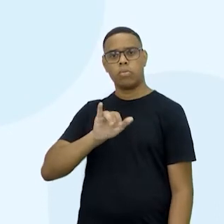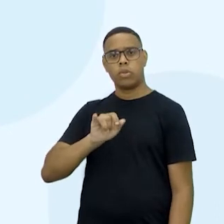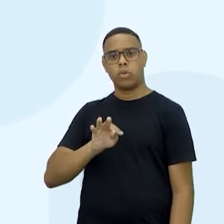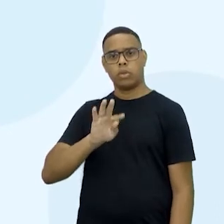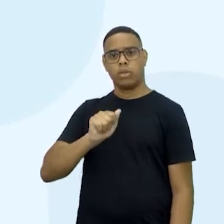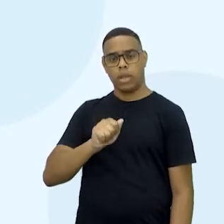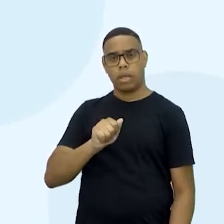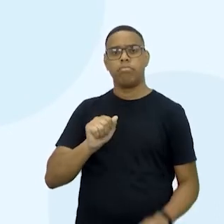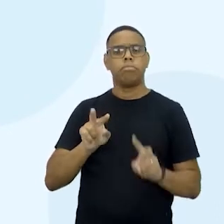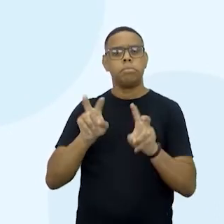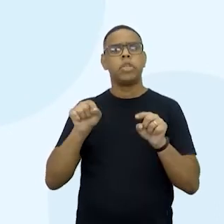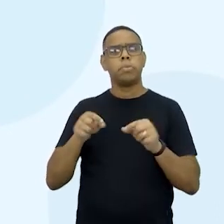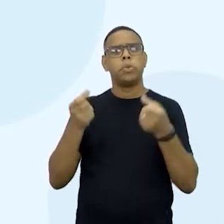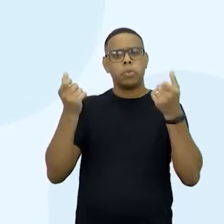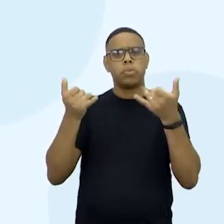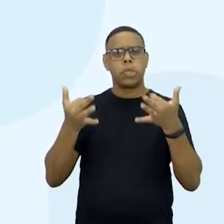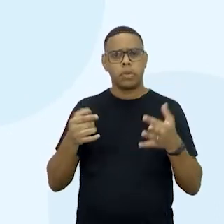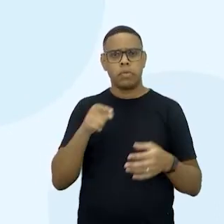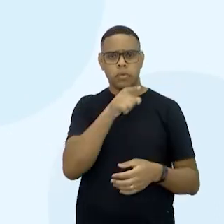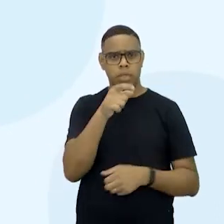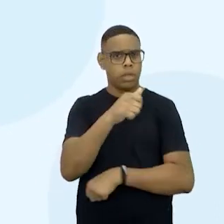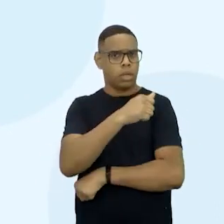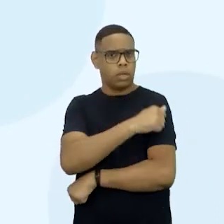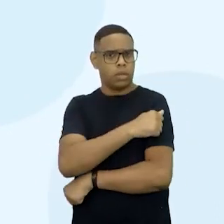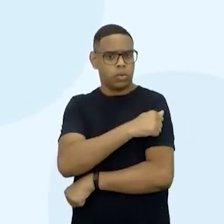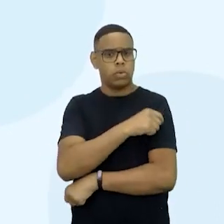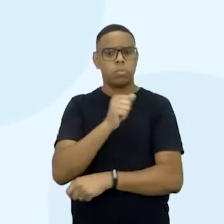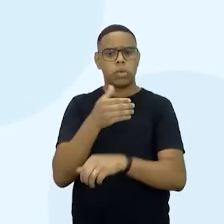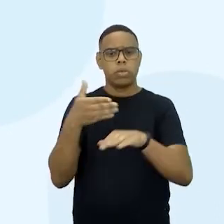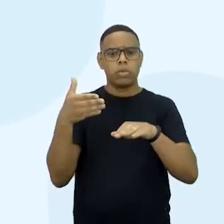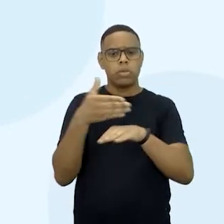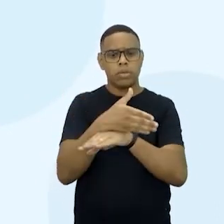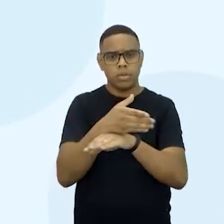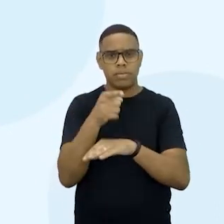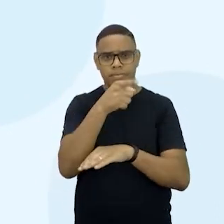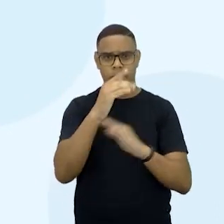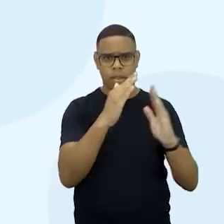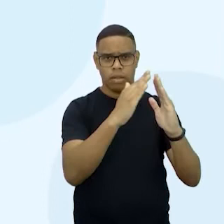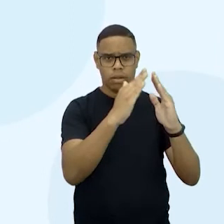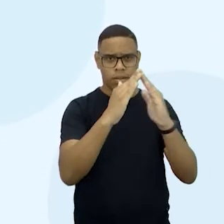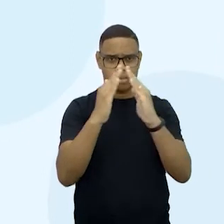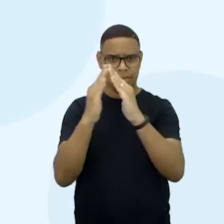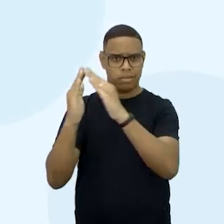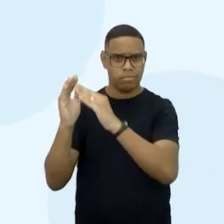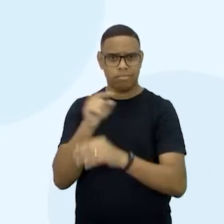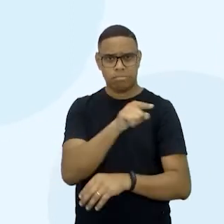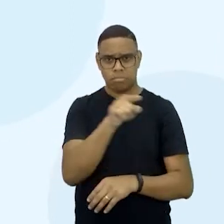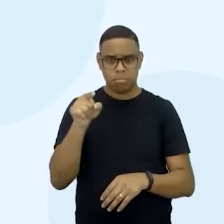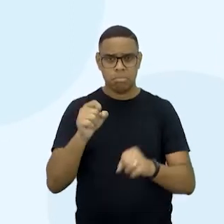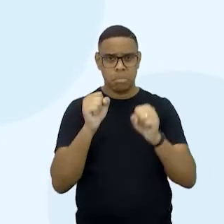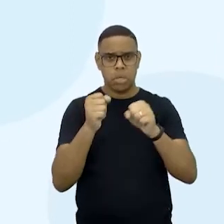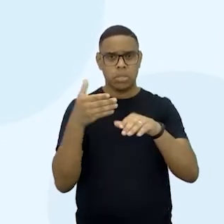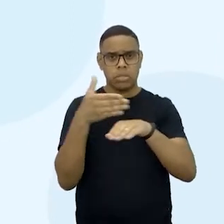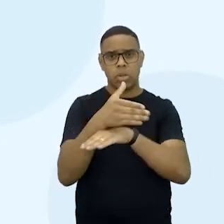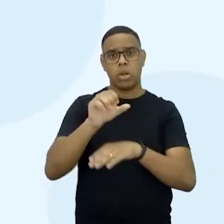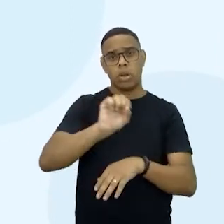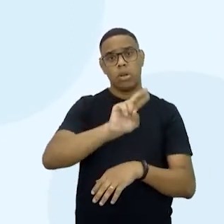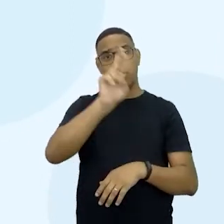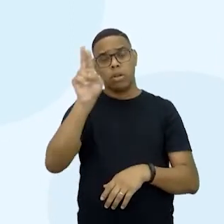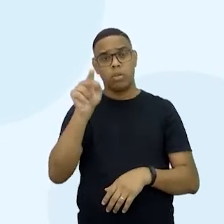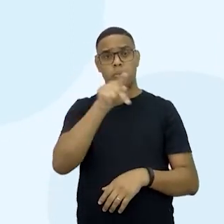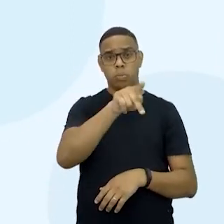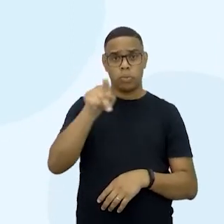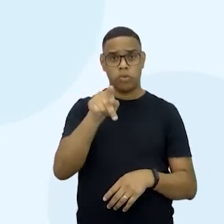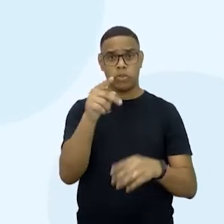para falar um pouquinho mais sobre isso né Vocês alunos vocês podem acessar e na casa de vocês né ou vocês também professores que